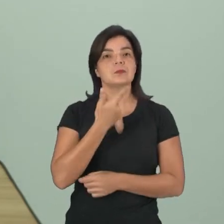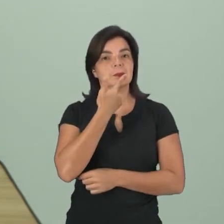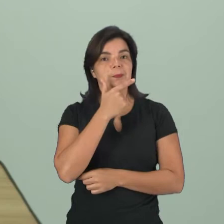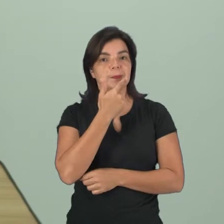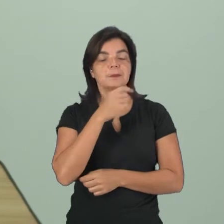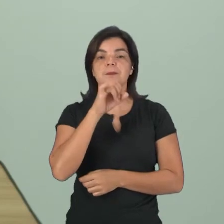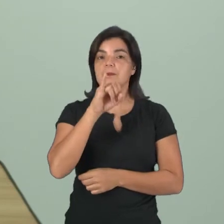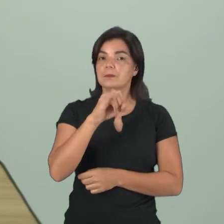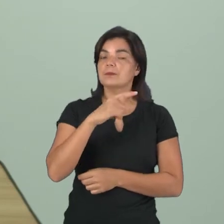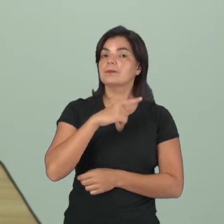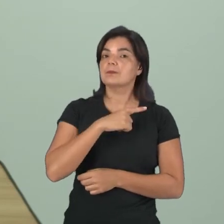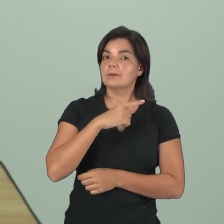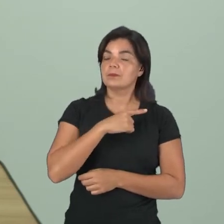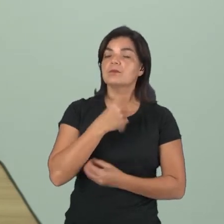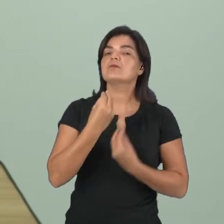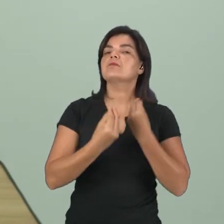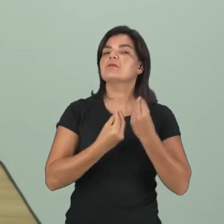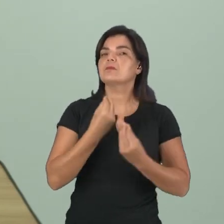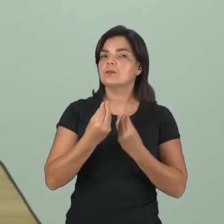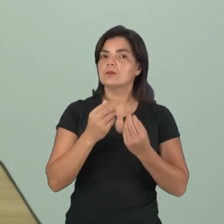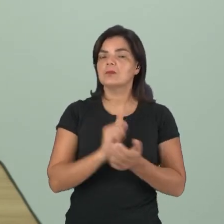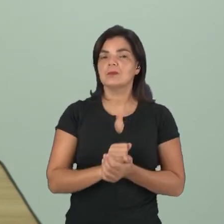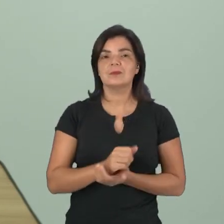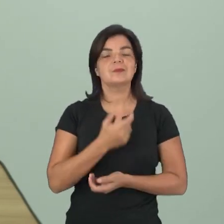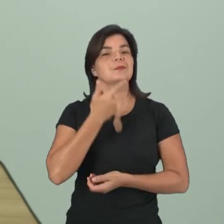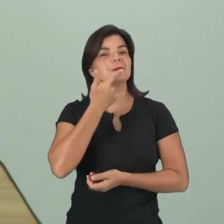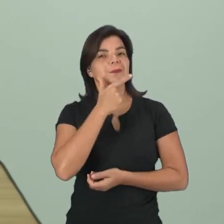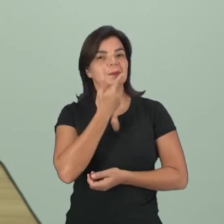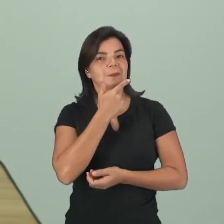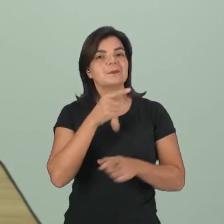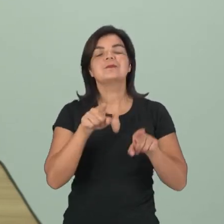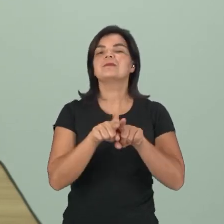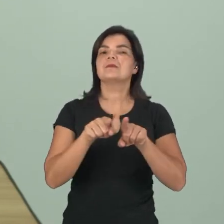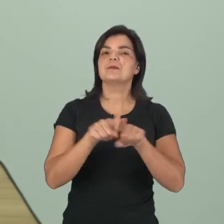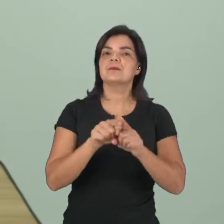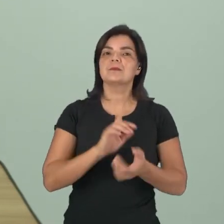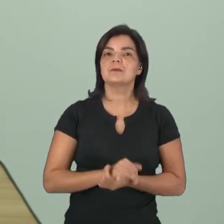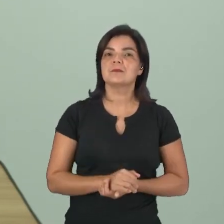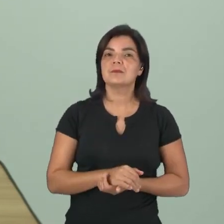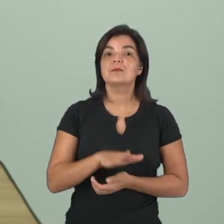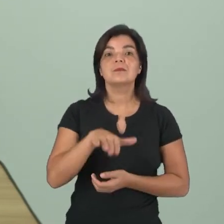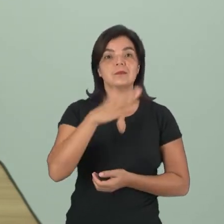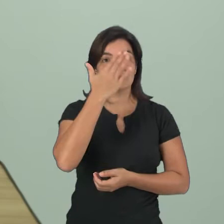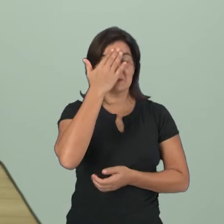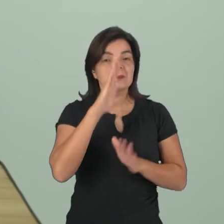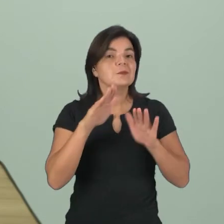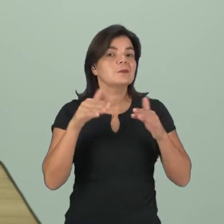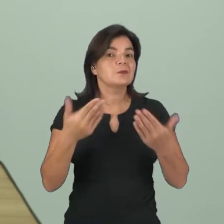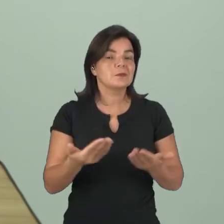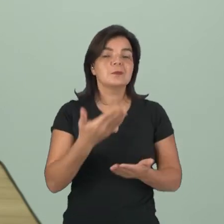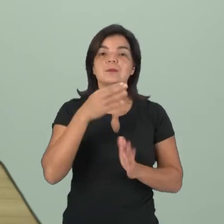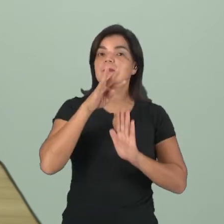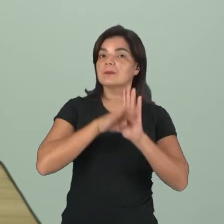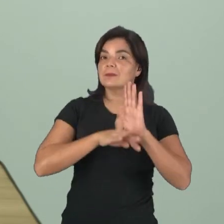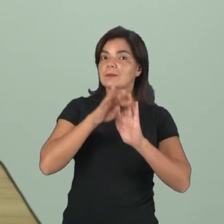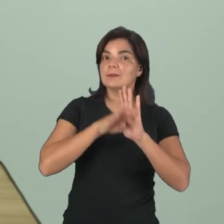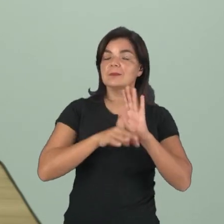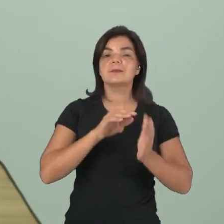humor. Se tem humor, serve para divertir. Alguém já sabe qual é este